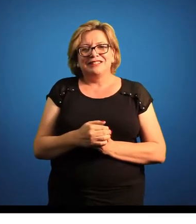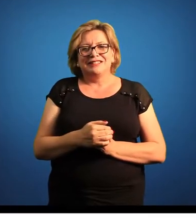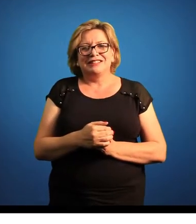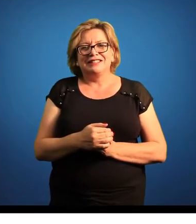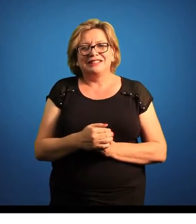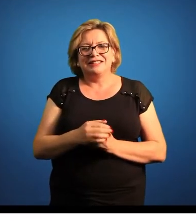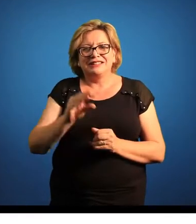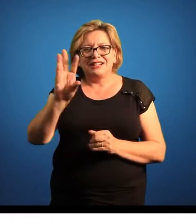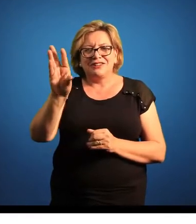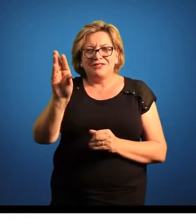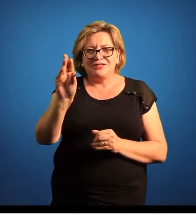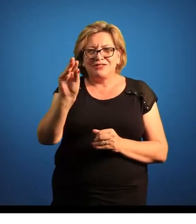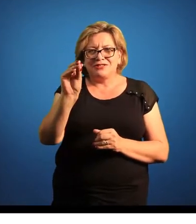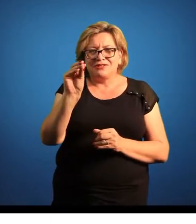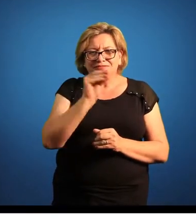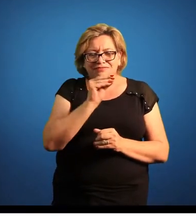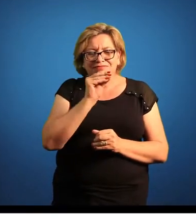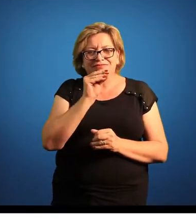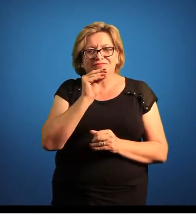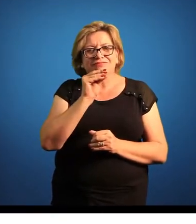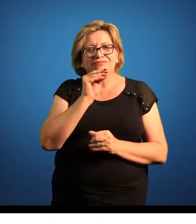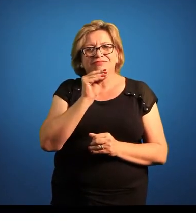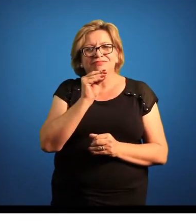né, e ela vai puxar da minha pinça